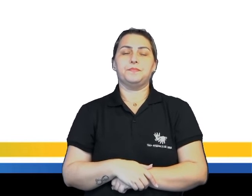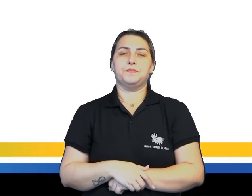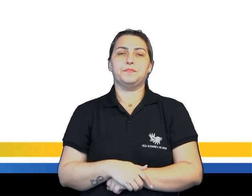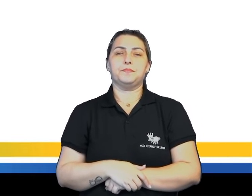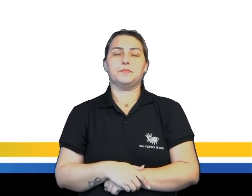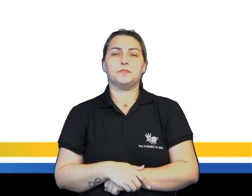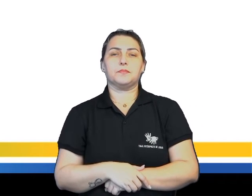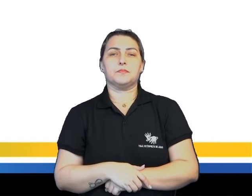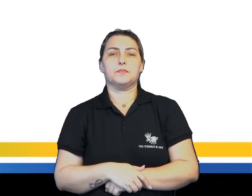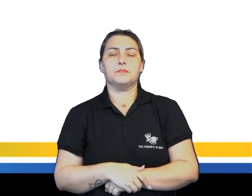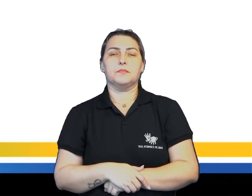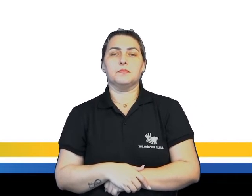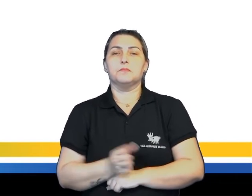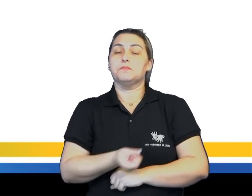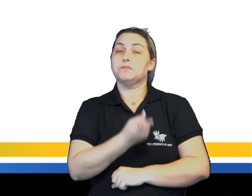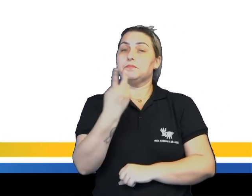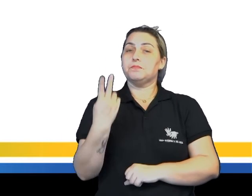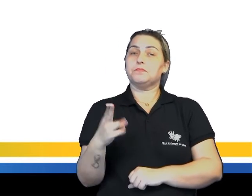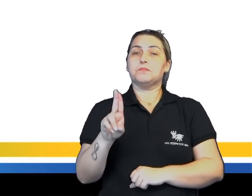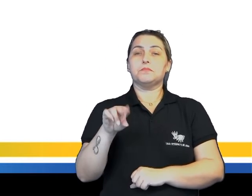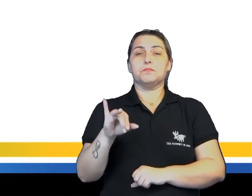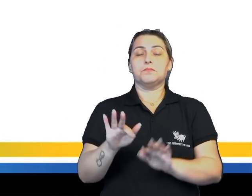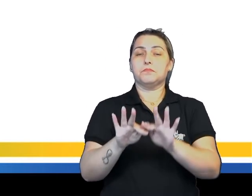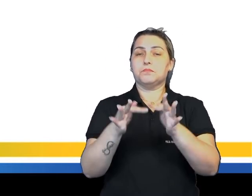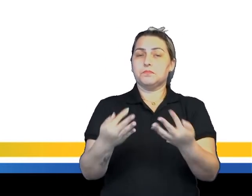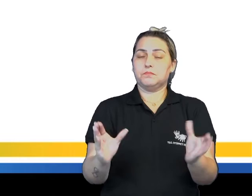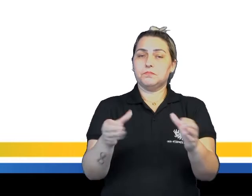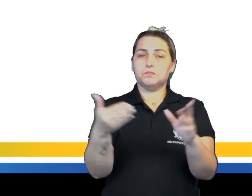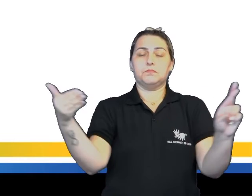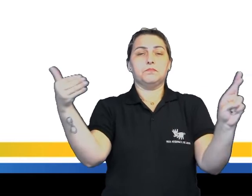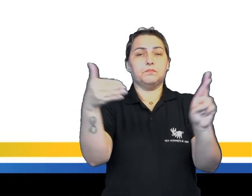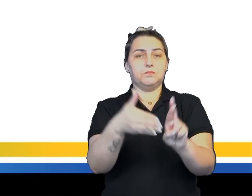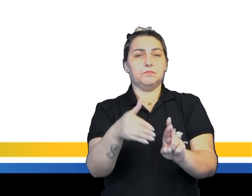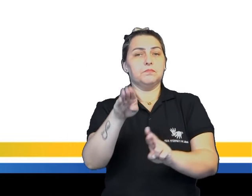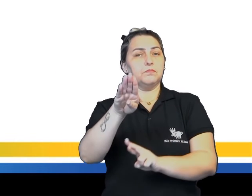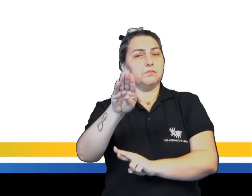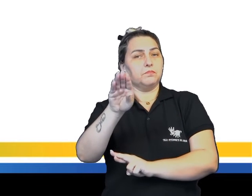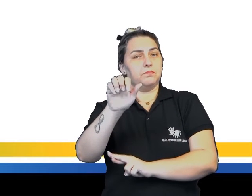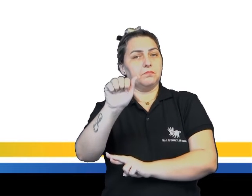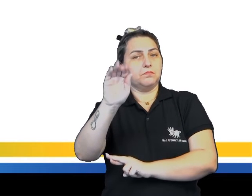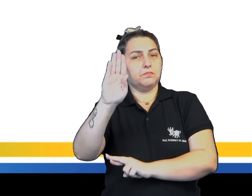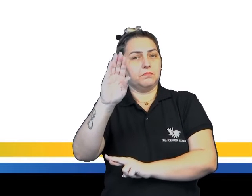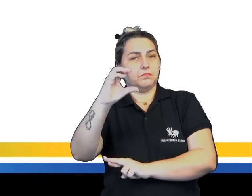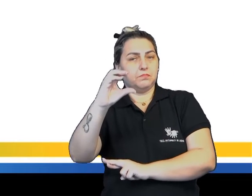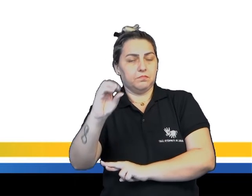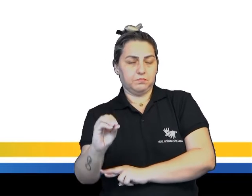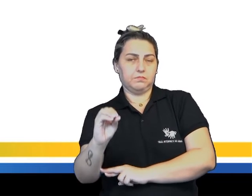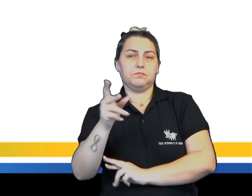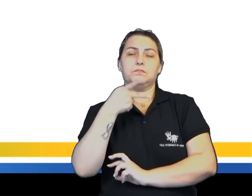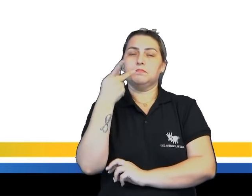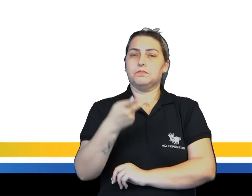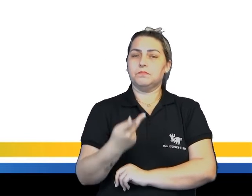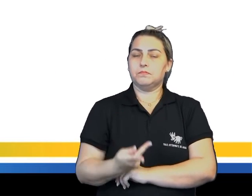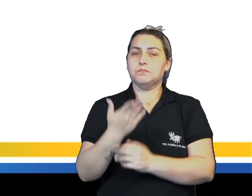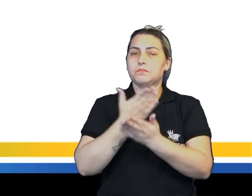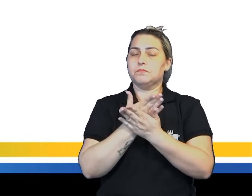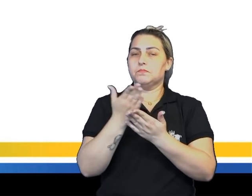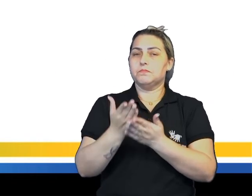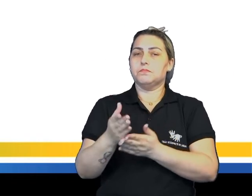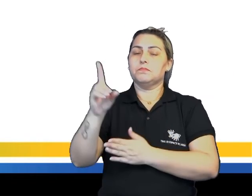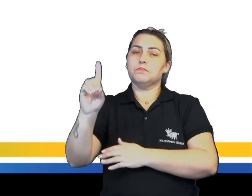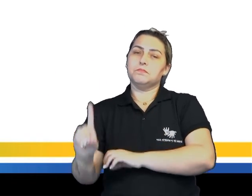Vamos lá? Quantas unidades simples estão representadas no ábaco? Aí, como eu disse, você começa lá